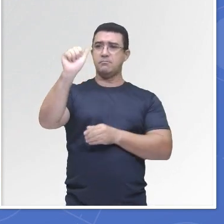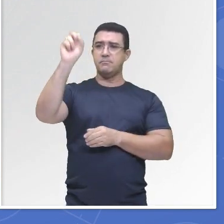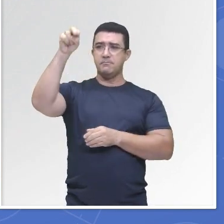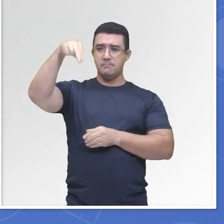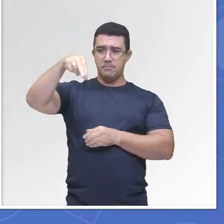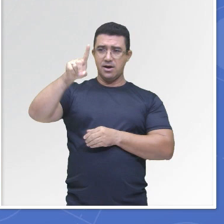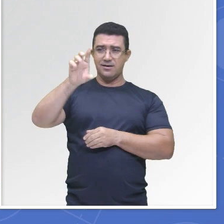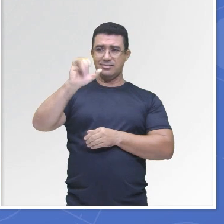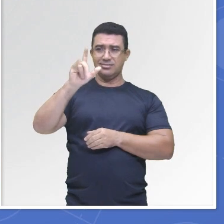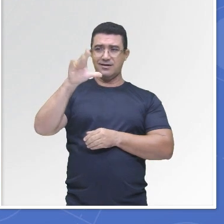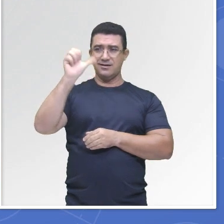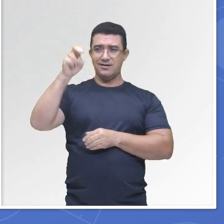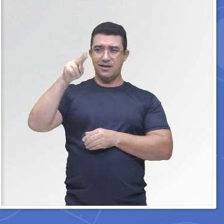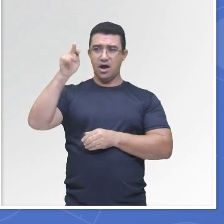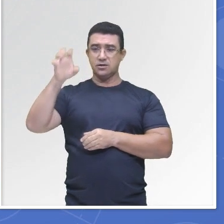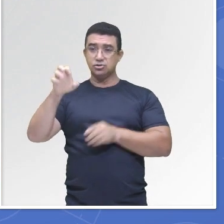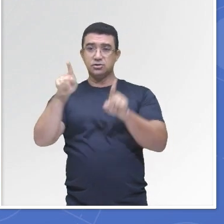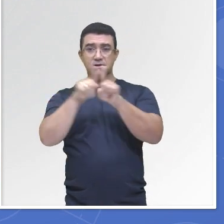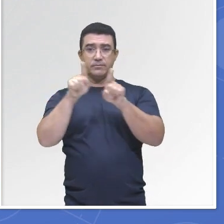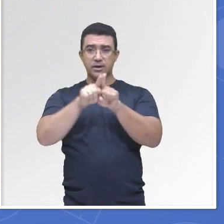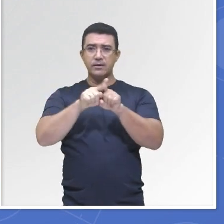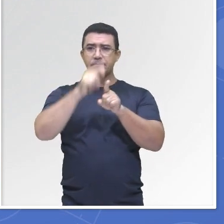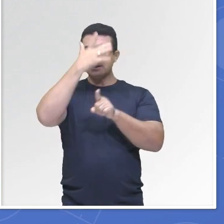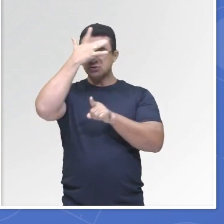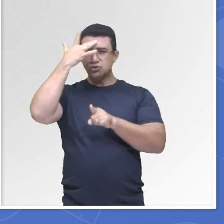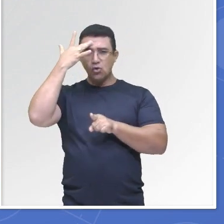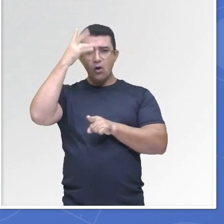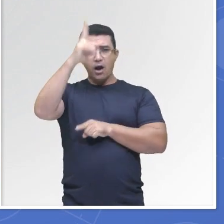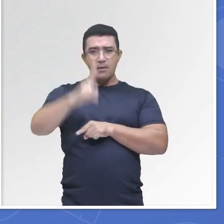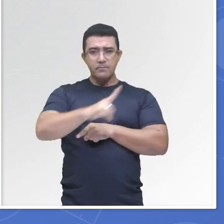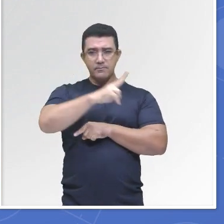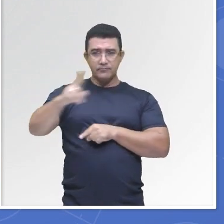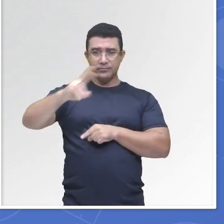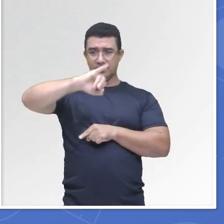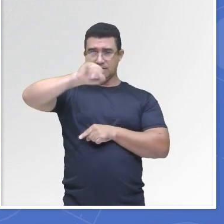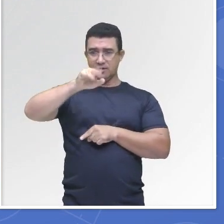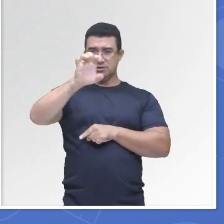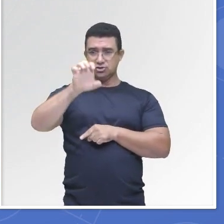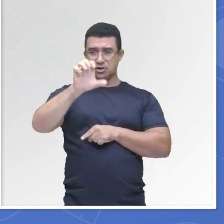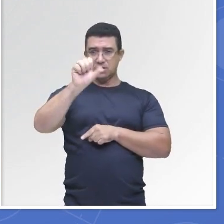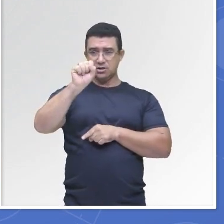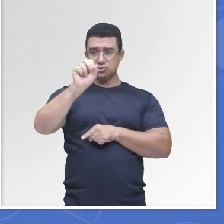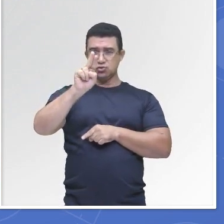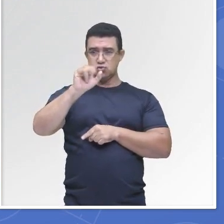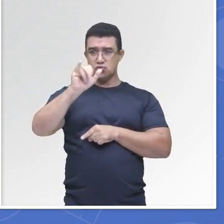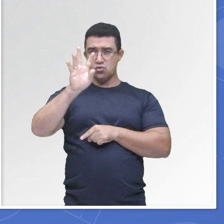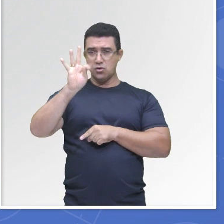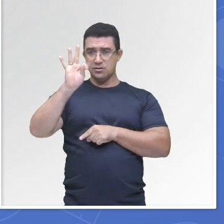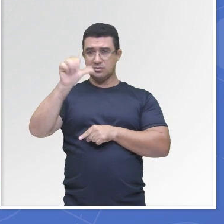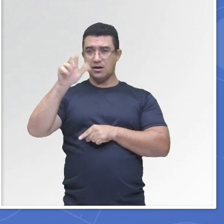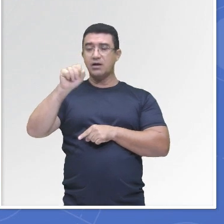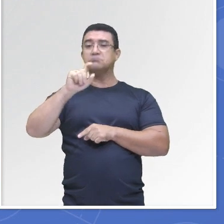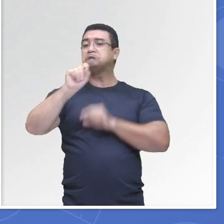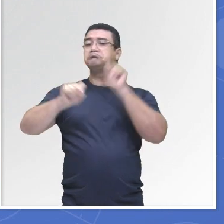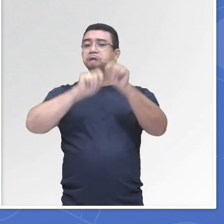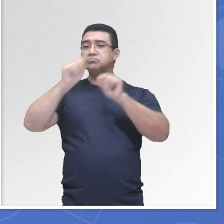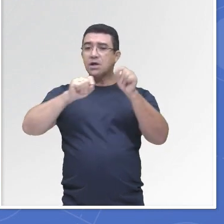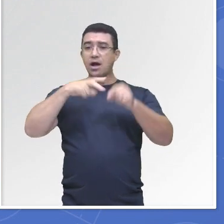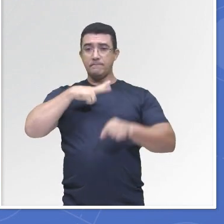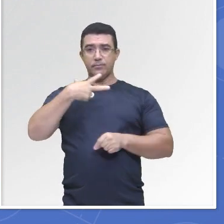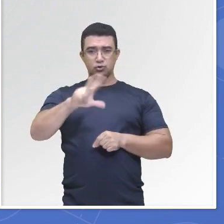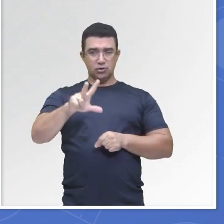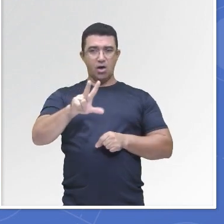jesuítas, né, nessa contribuição para que Portugal efetivasse aqui a colonização dessa região que